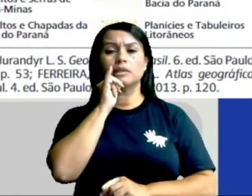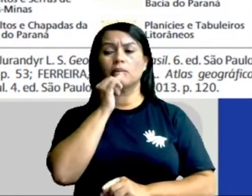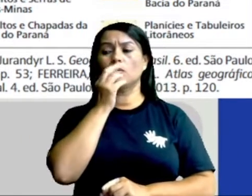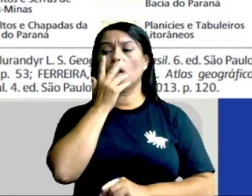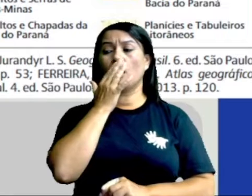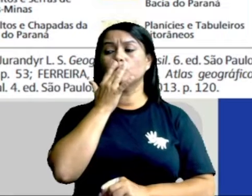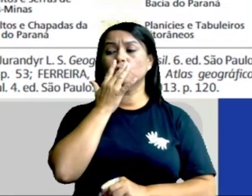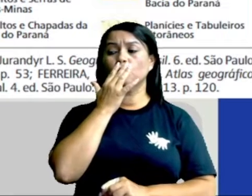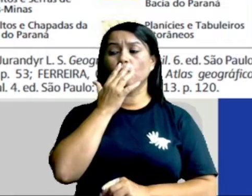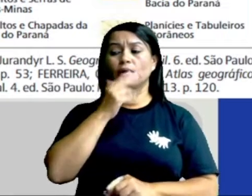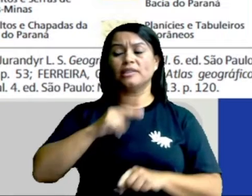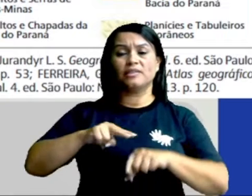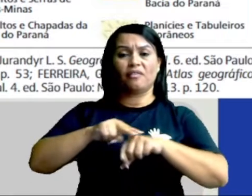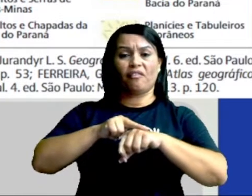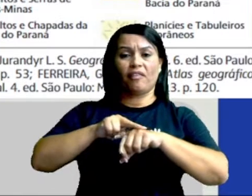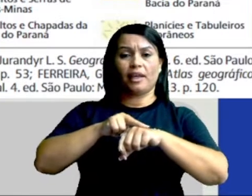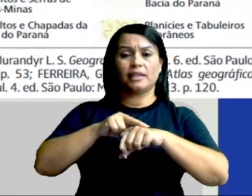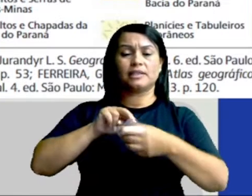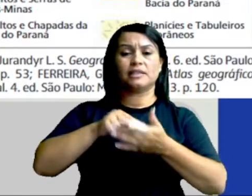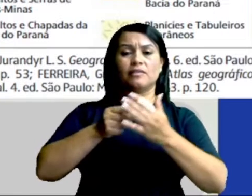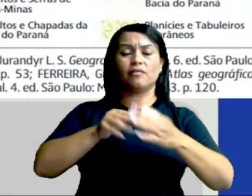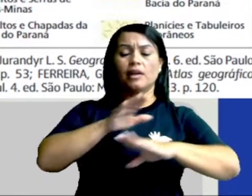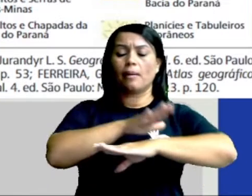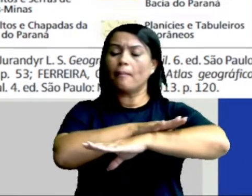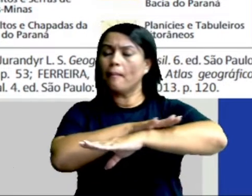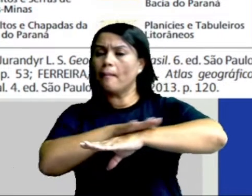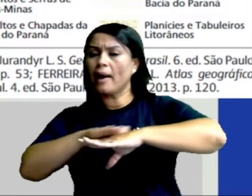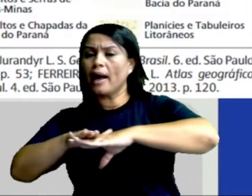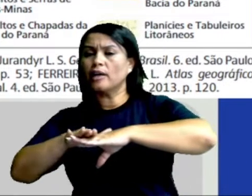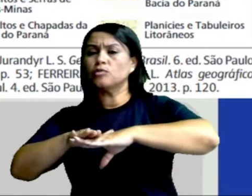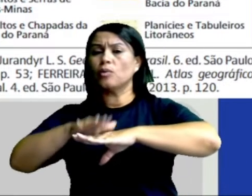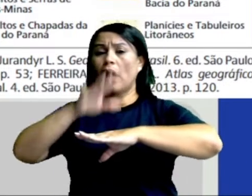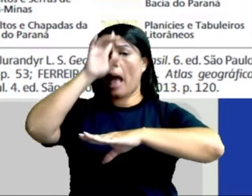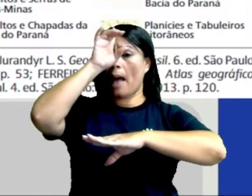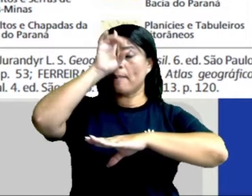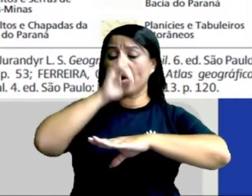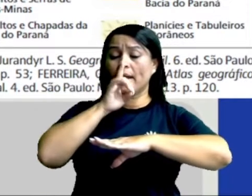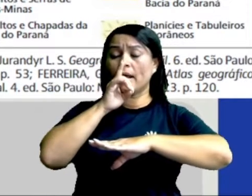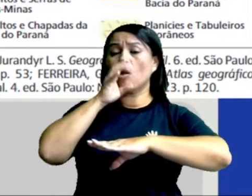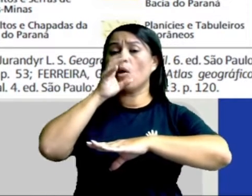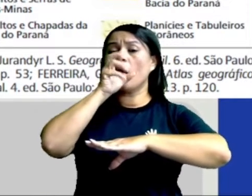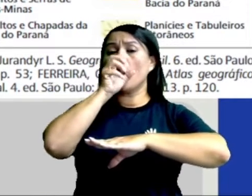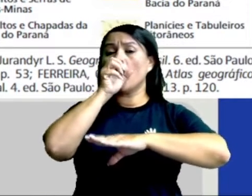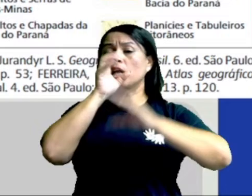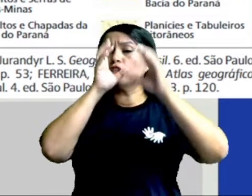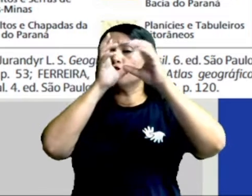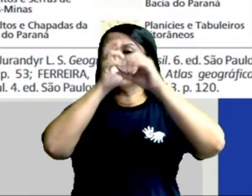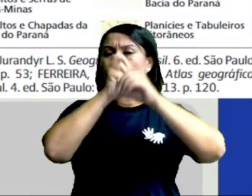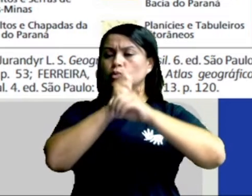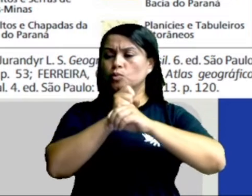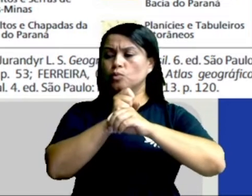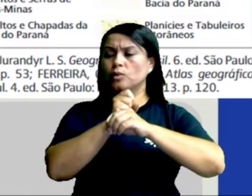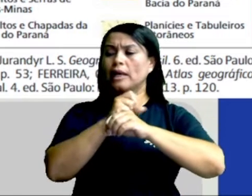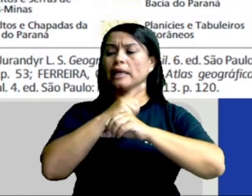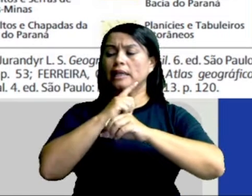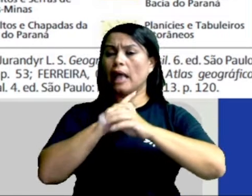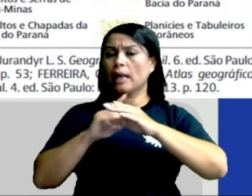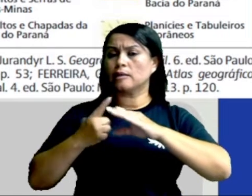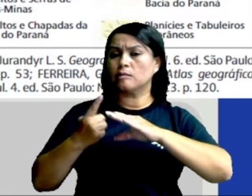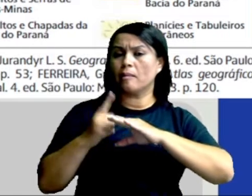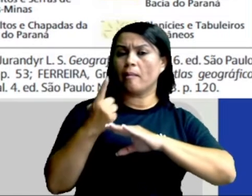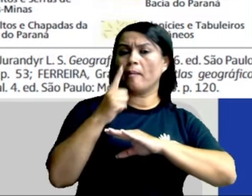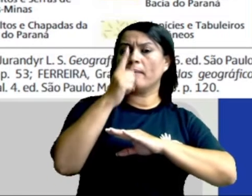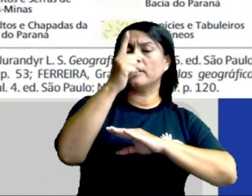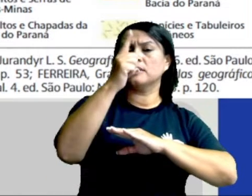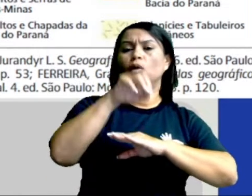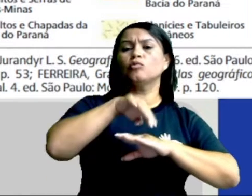verdes, que são as áreas com relevo mais baixo, as áreas em amarelo e as áreas mais escuras laranja, que são exatamente os pontos, né, de maior